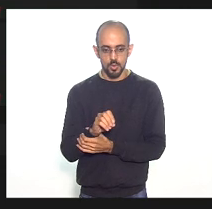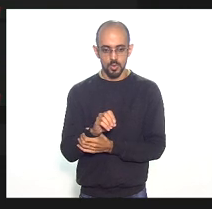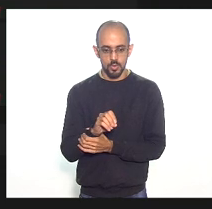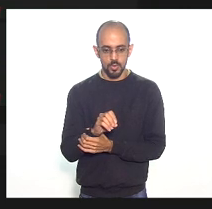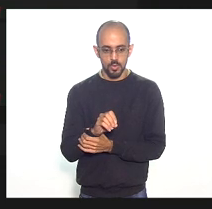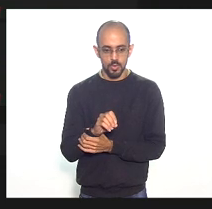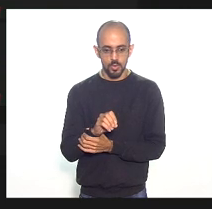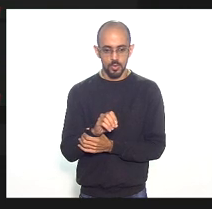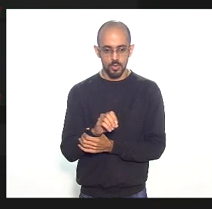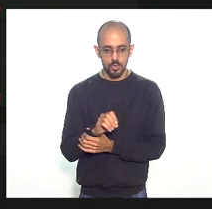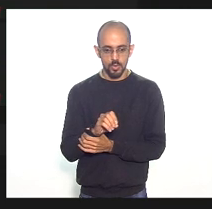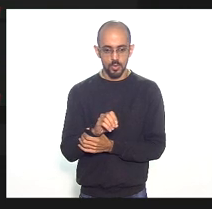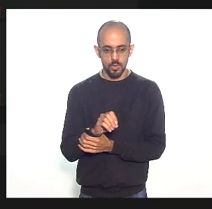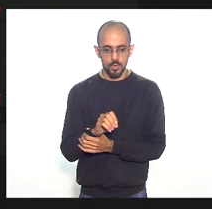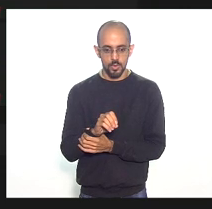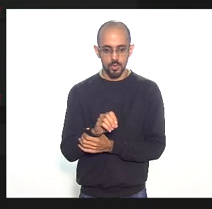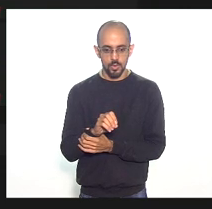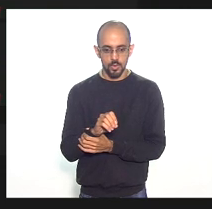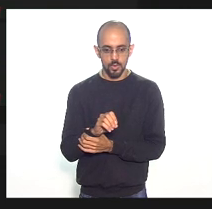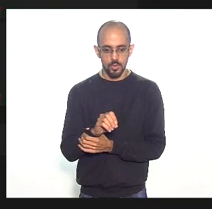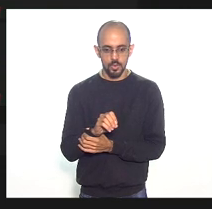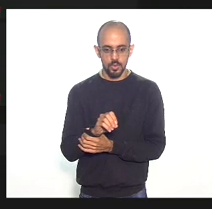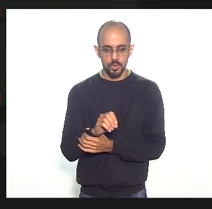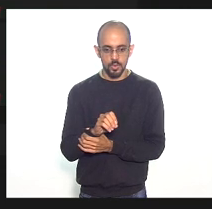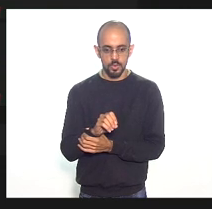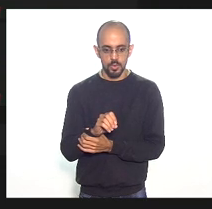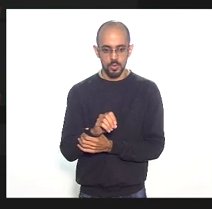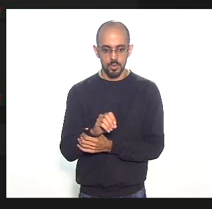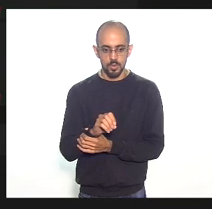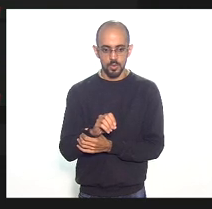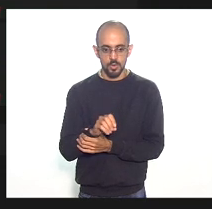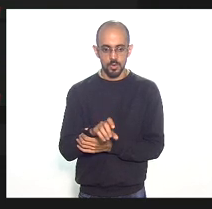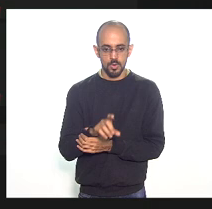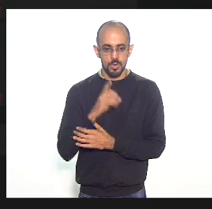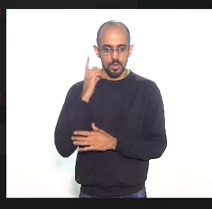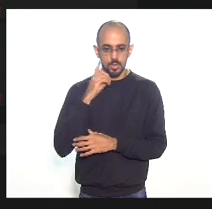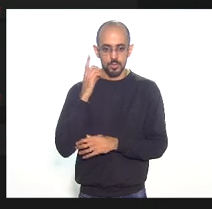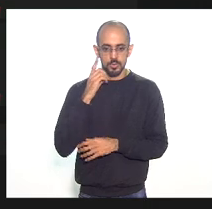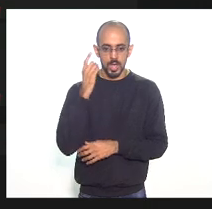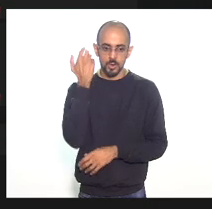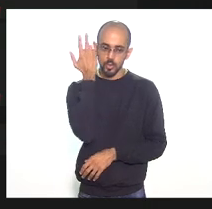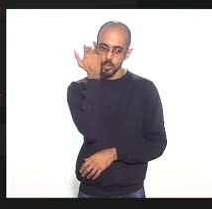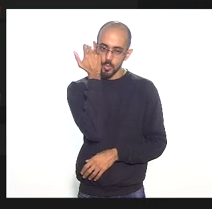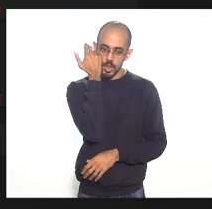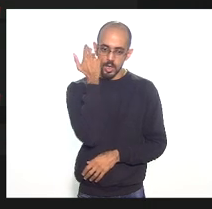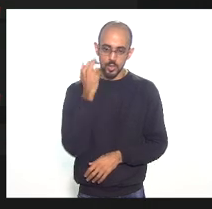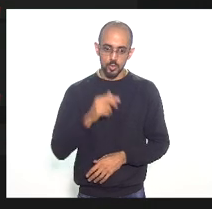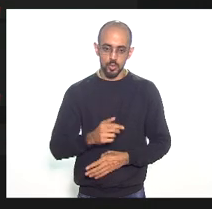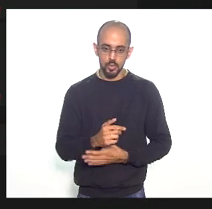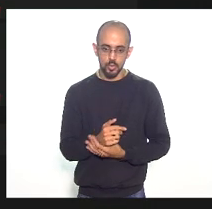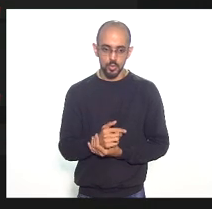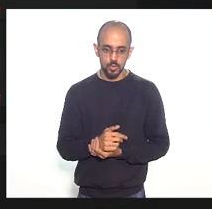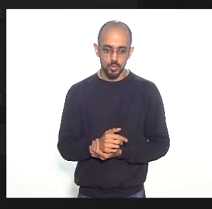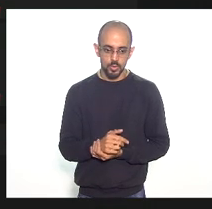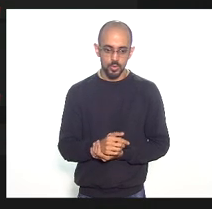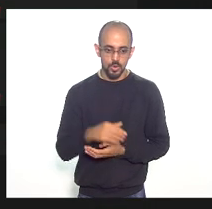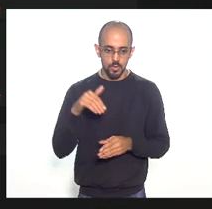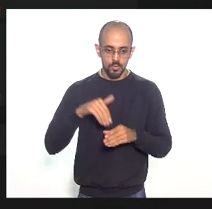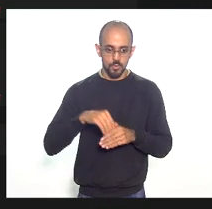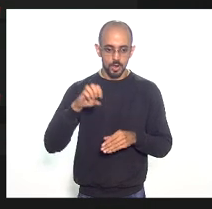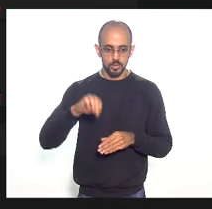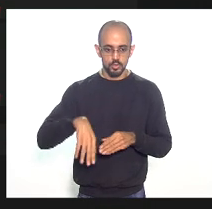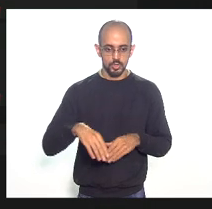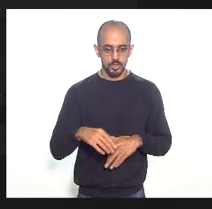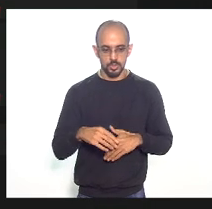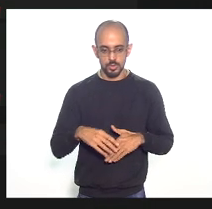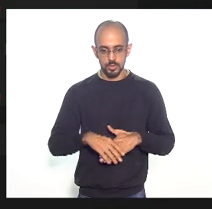Vamos perguntar Flávio, você já estava ligando. Deputado Eliomar Coelho. Voto sempre, presidente.